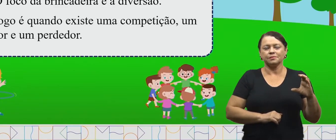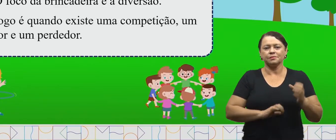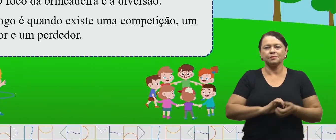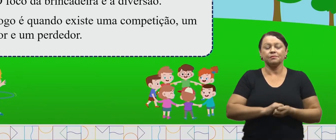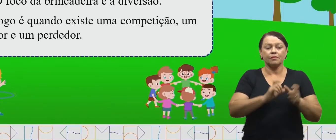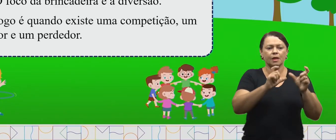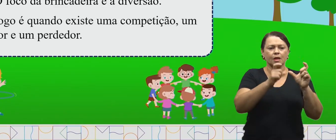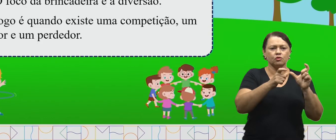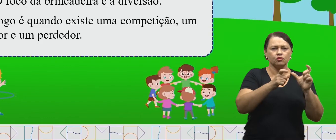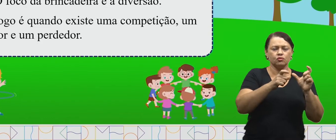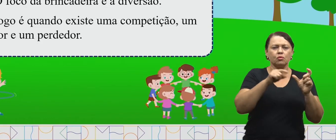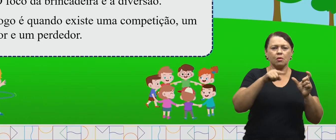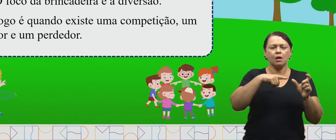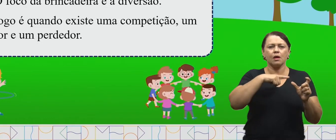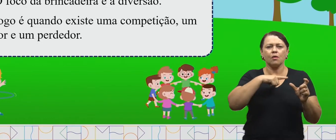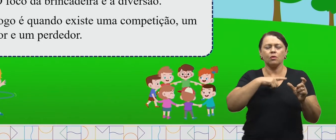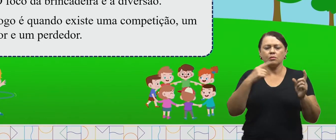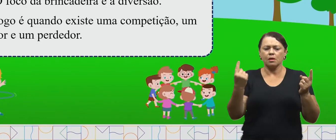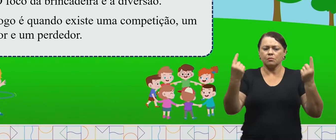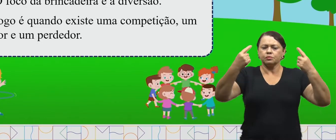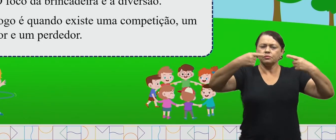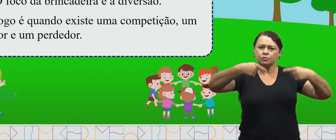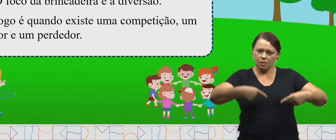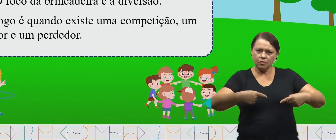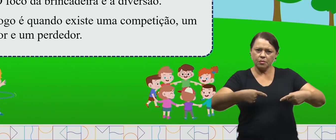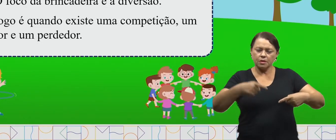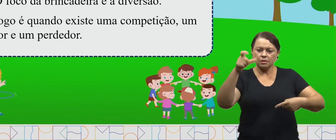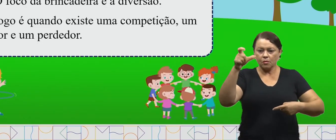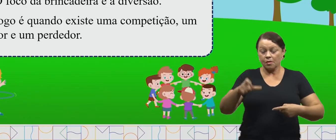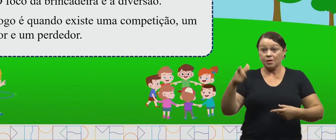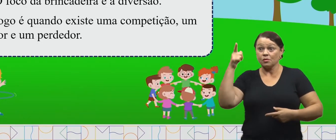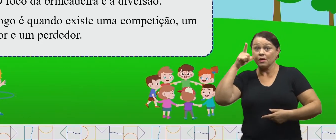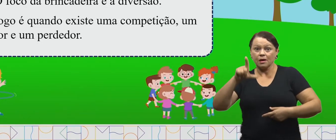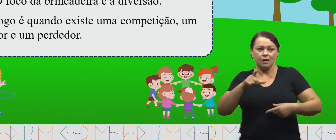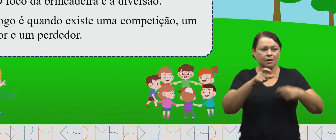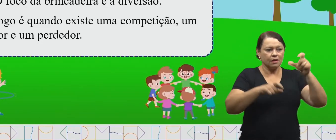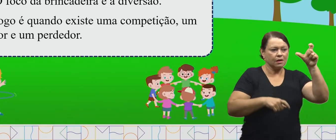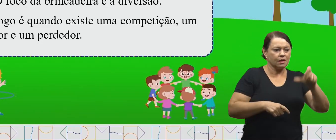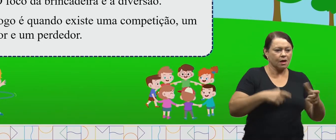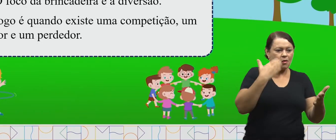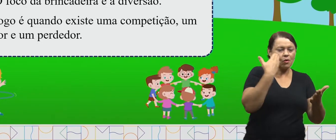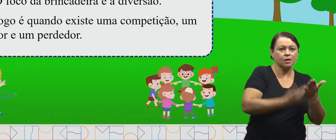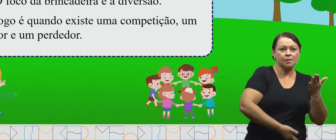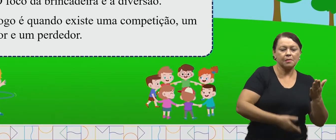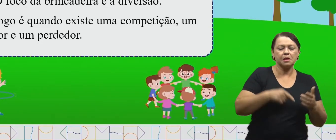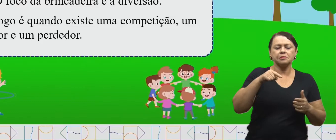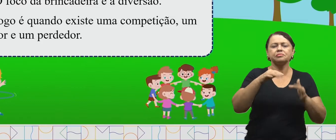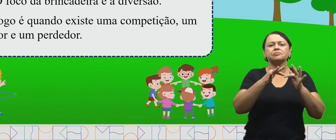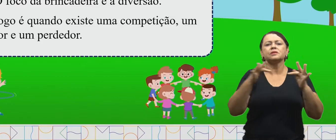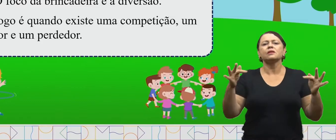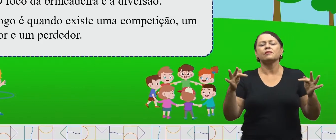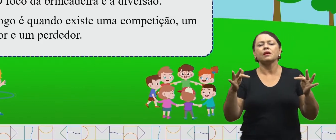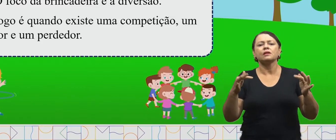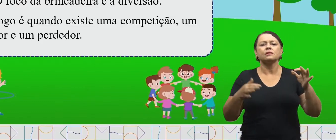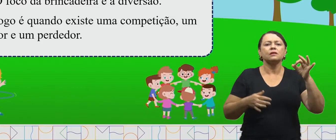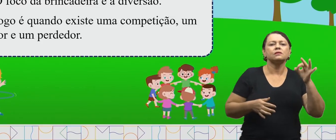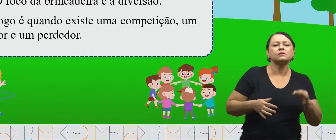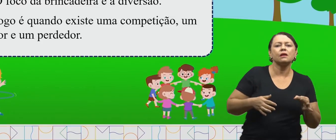Jogo é quando existe uma competição, um vencedor e um perdedor. Essa alternativa é verdadeira ou